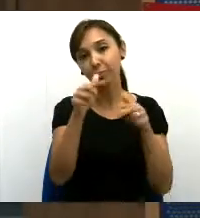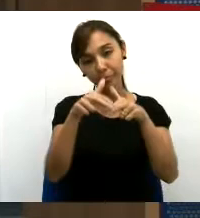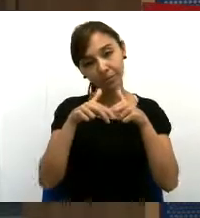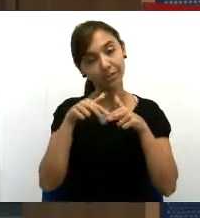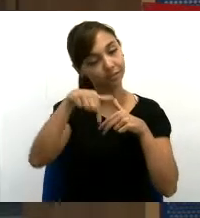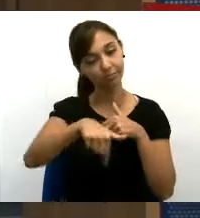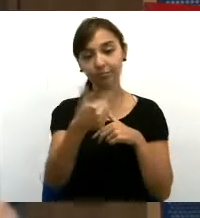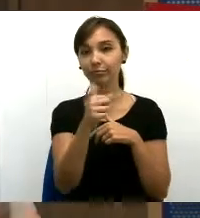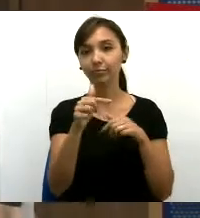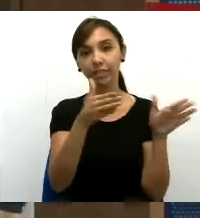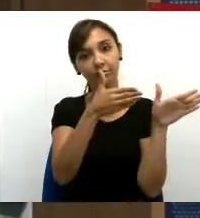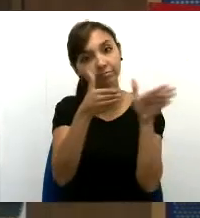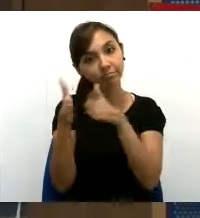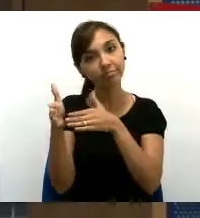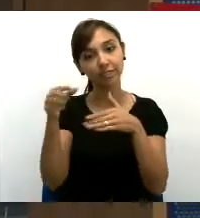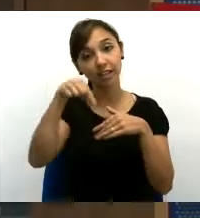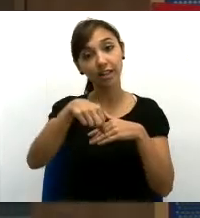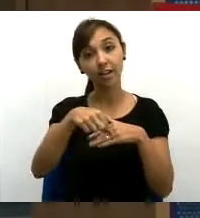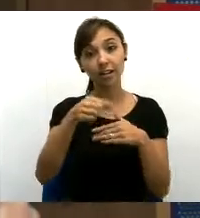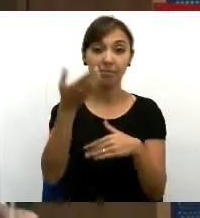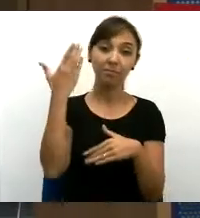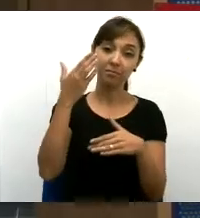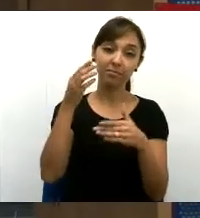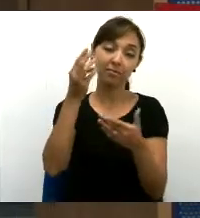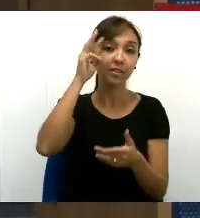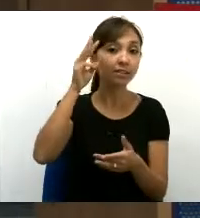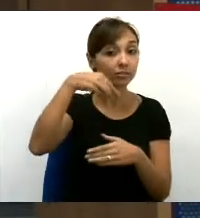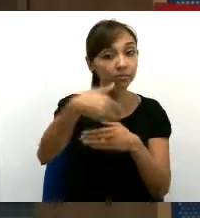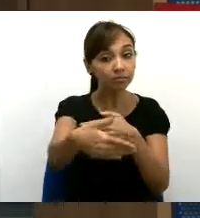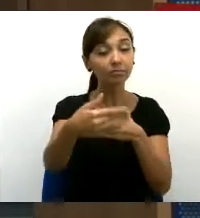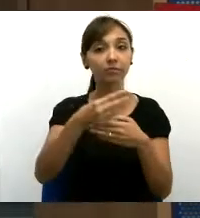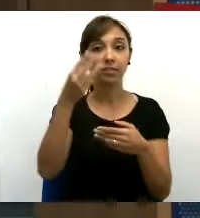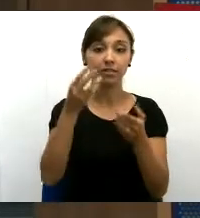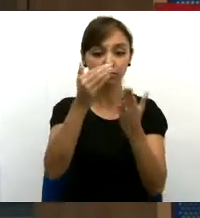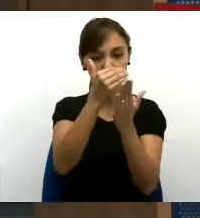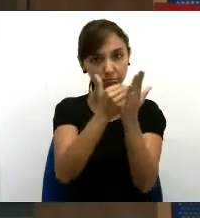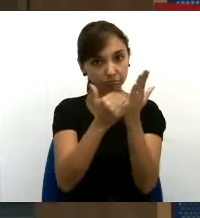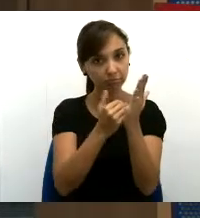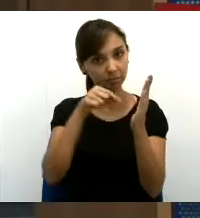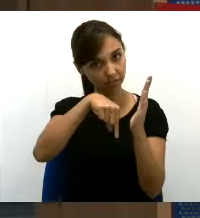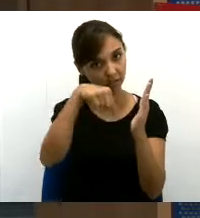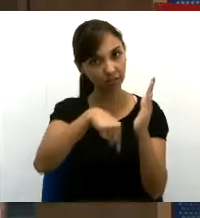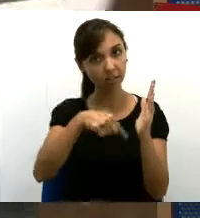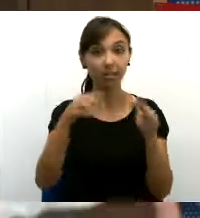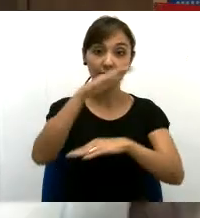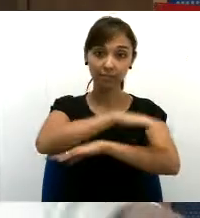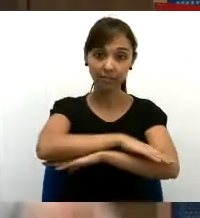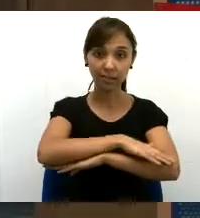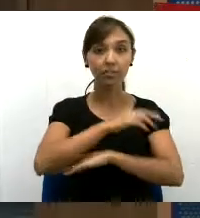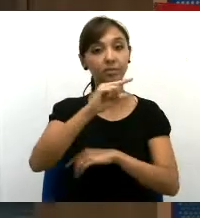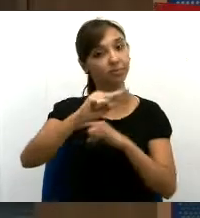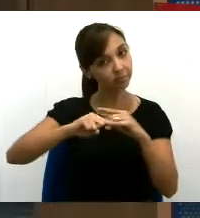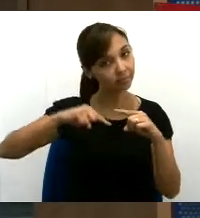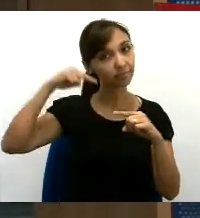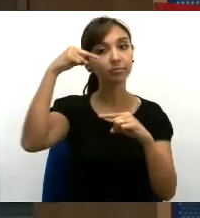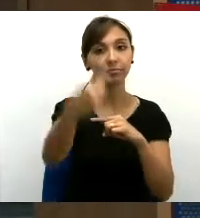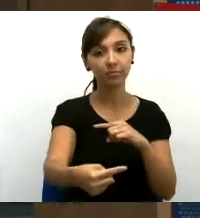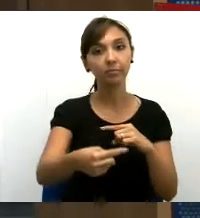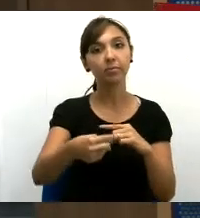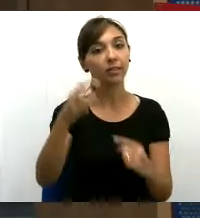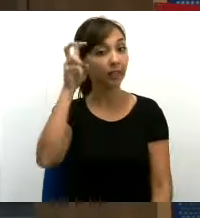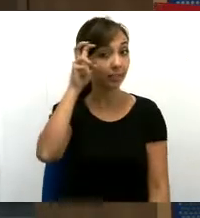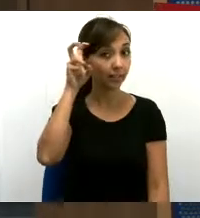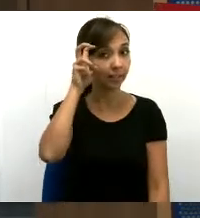sessão. Na quinta-feira, os itens que estavam previstos para serem deliberados pela casa na tarde de hoje passam para a pauta